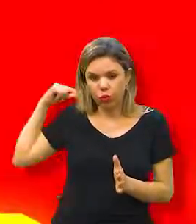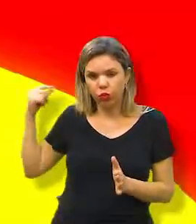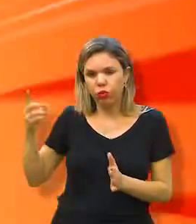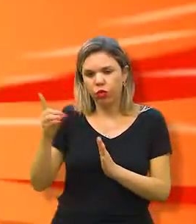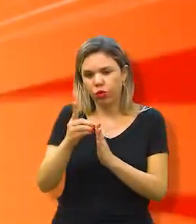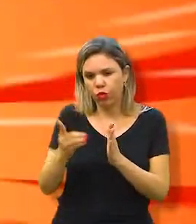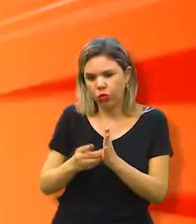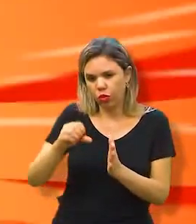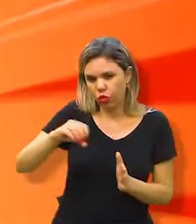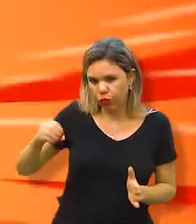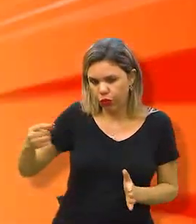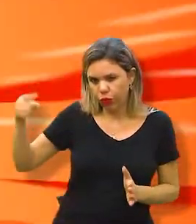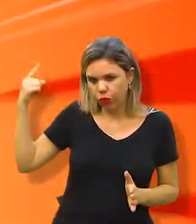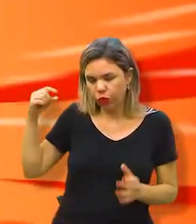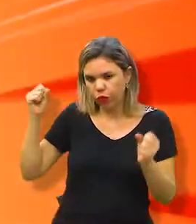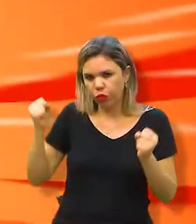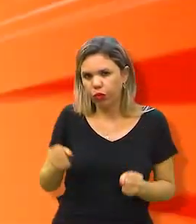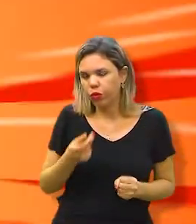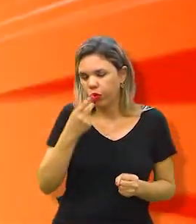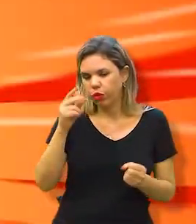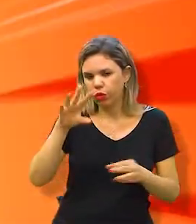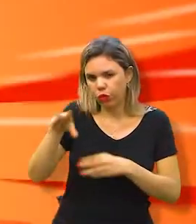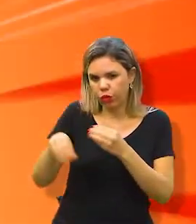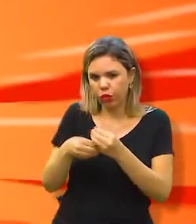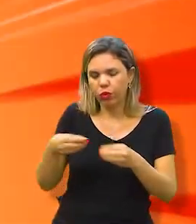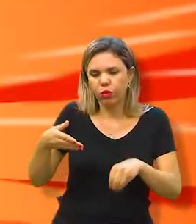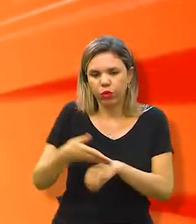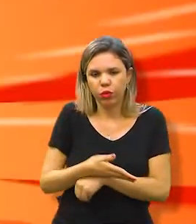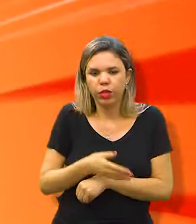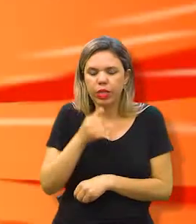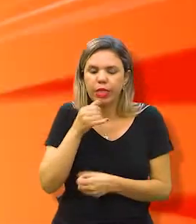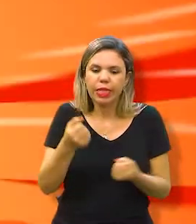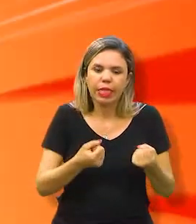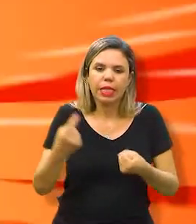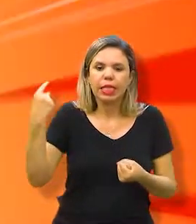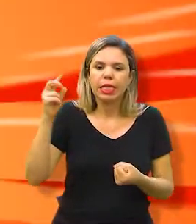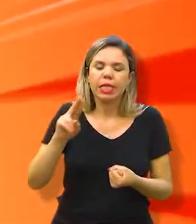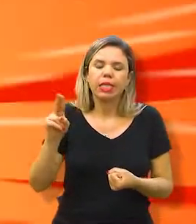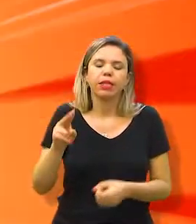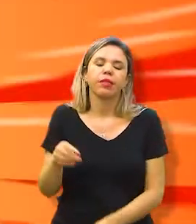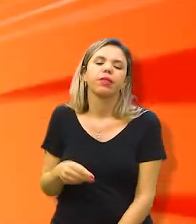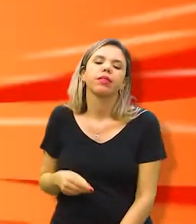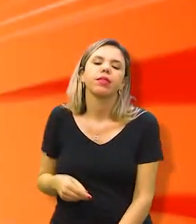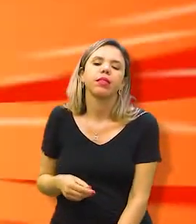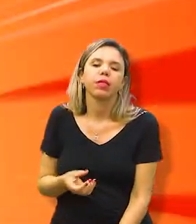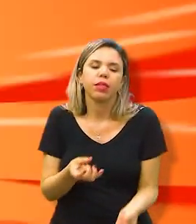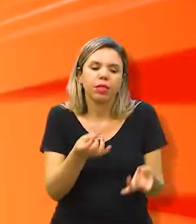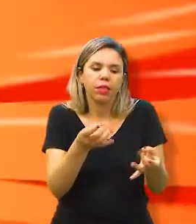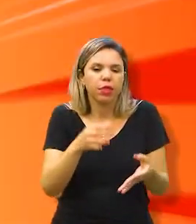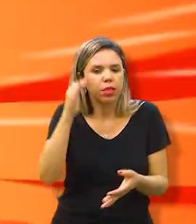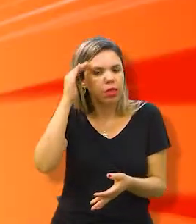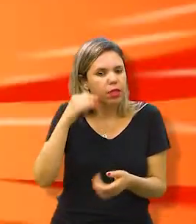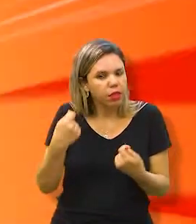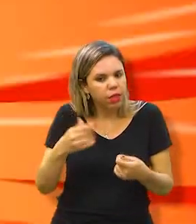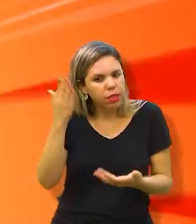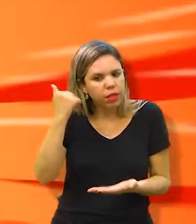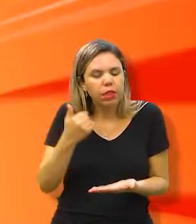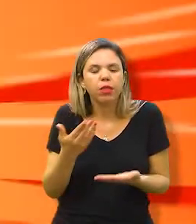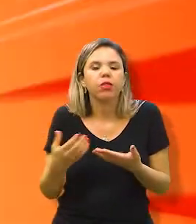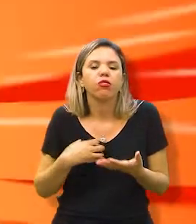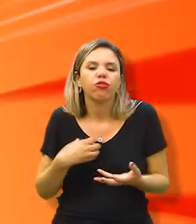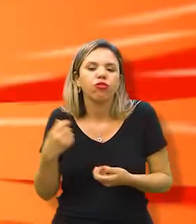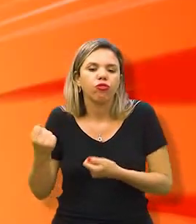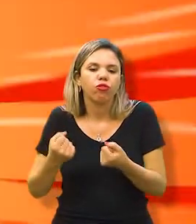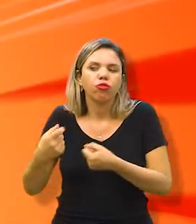da década de 90, para poder compor, por exemplo, o carro que ele usou para sair da Coreia. Então eu precisei saber qual eram